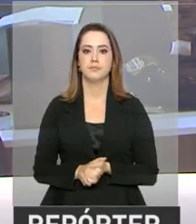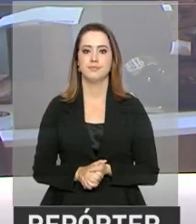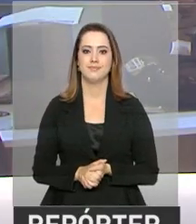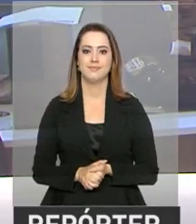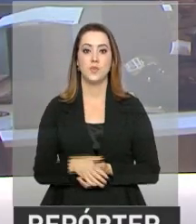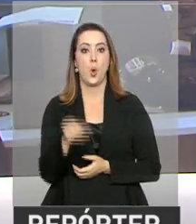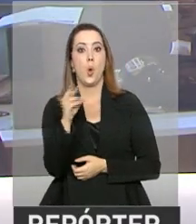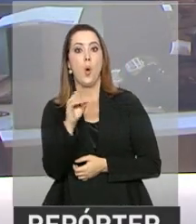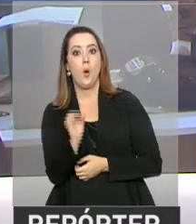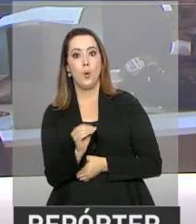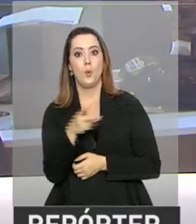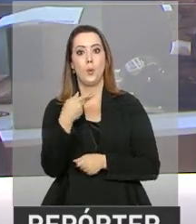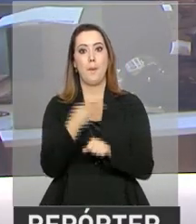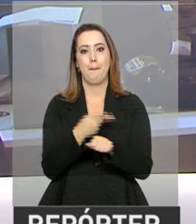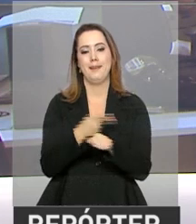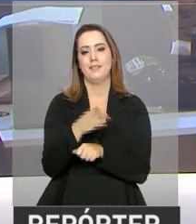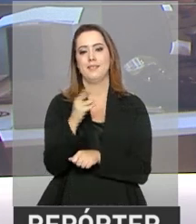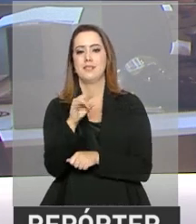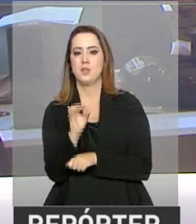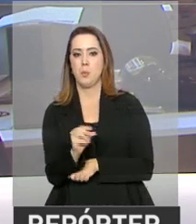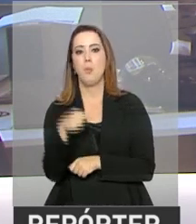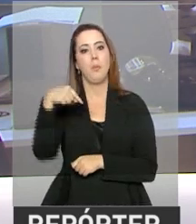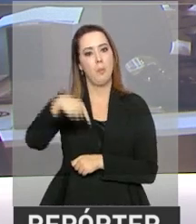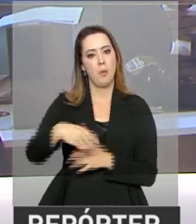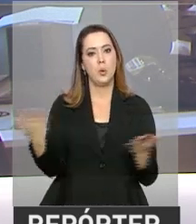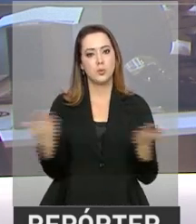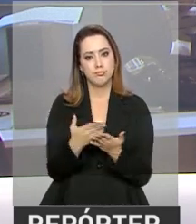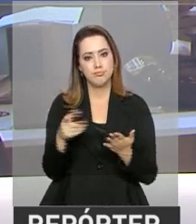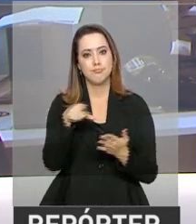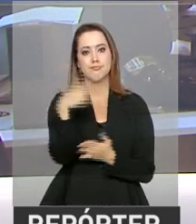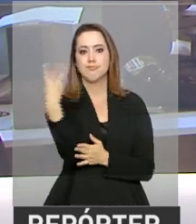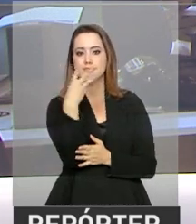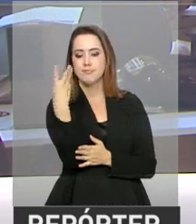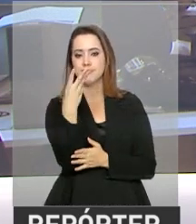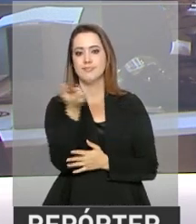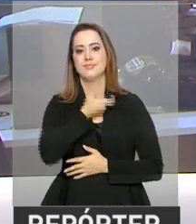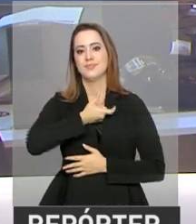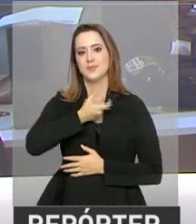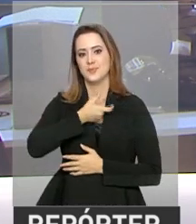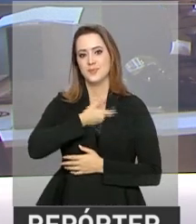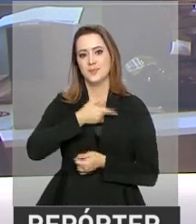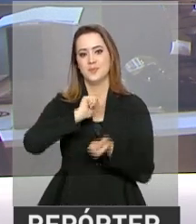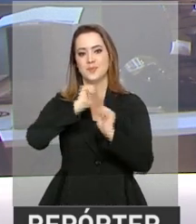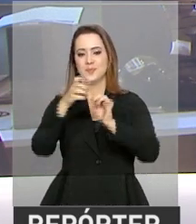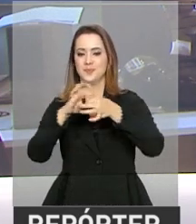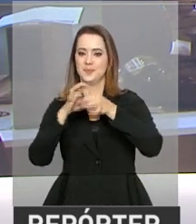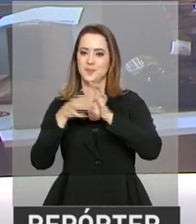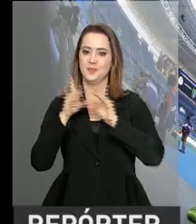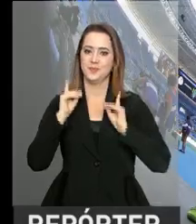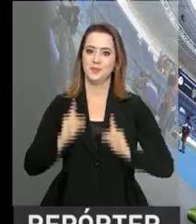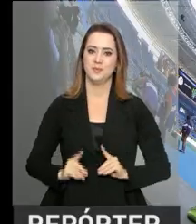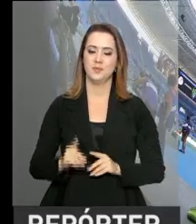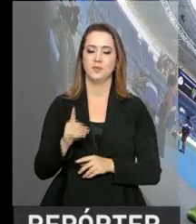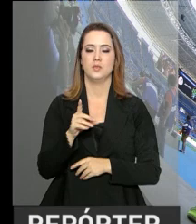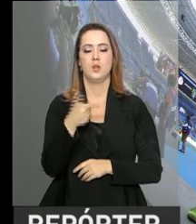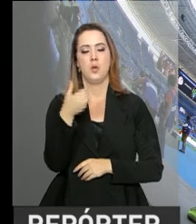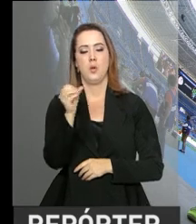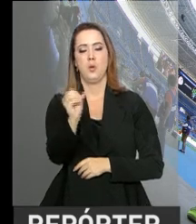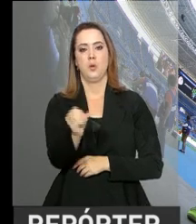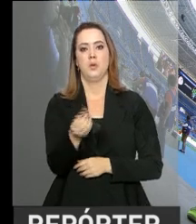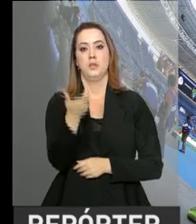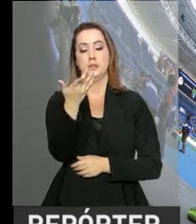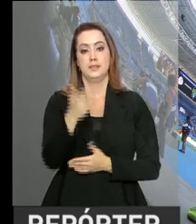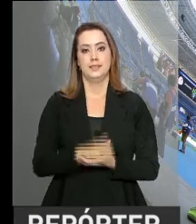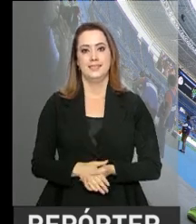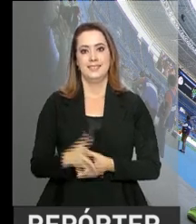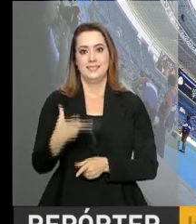Ouro, prata e bronze. Nesta terça-feira, o Brasil conquistou 3 medalhas nos Jogos Paralímpicos Rio 2016. O